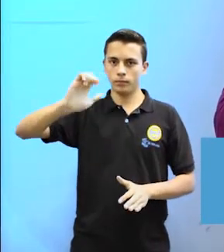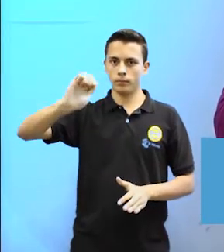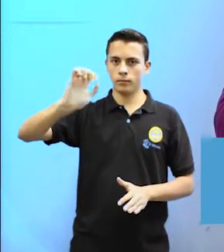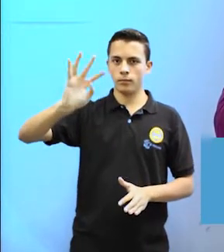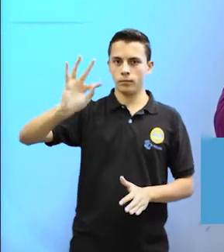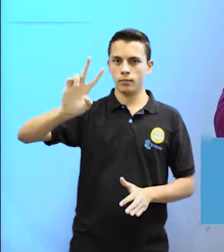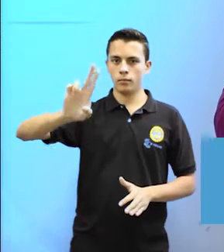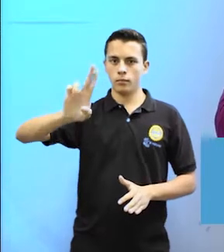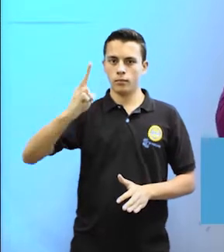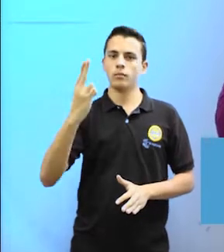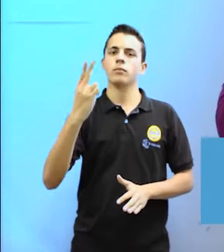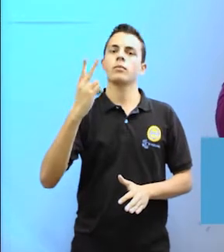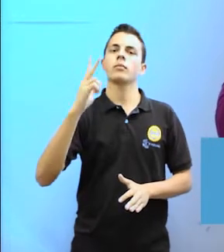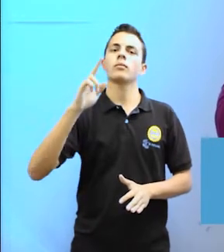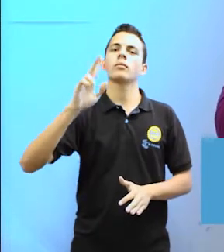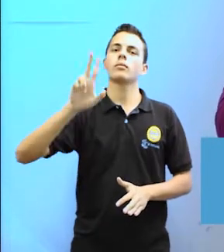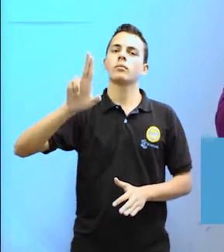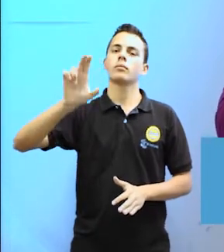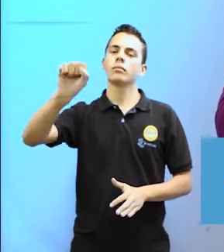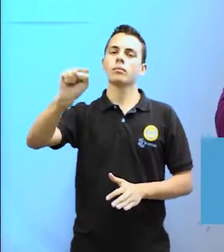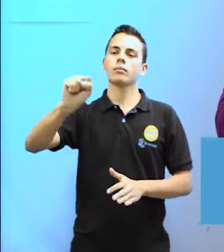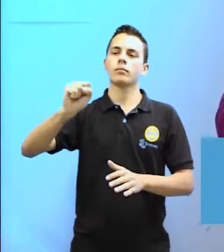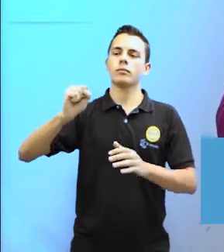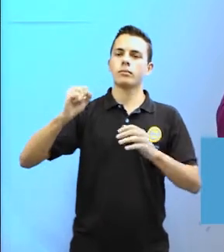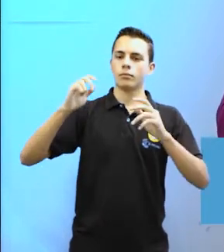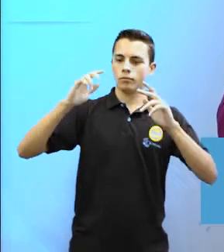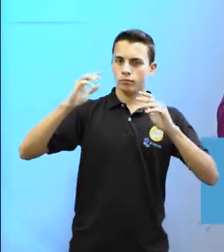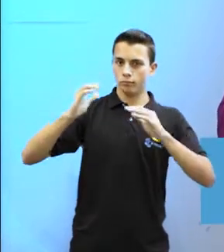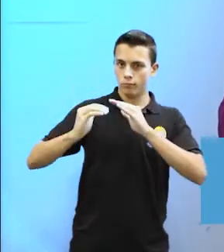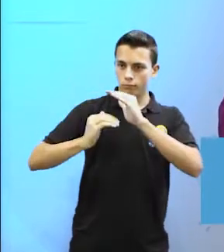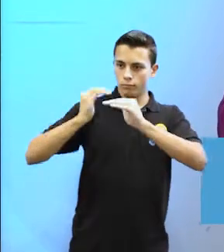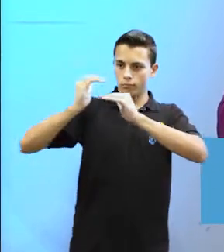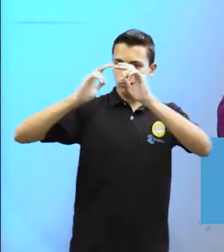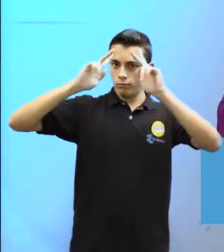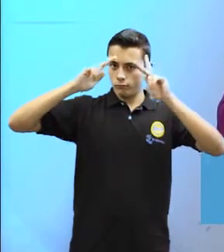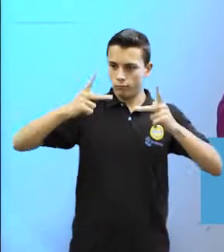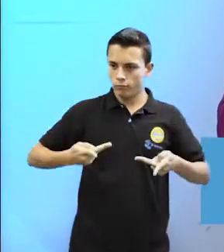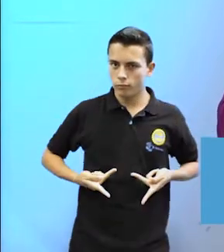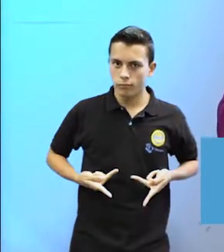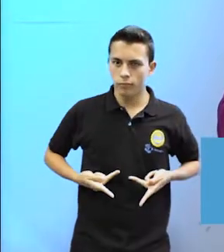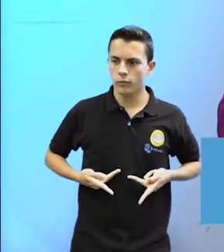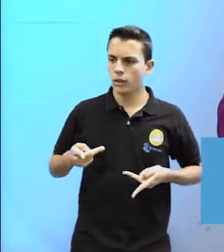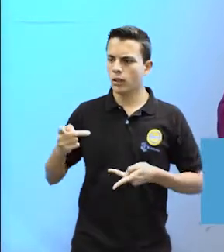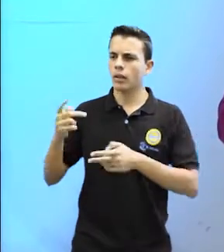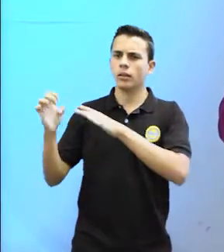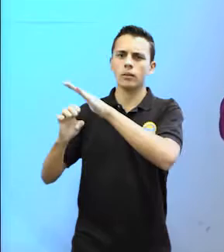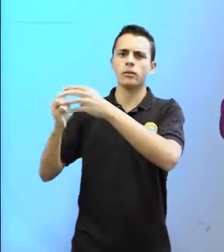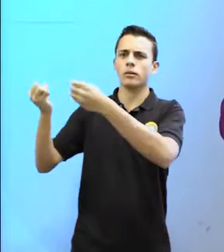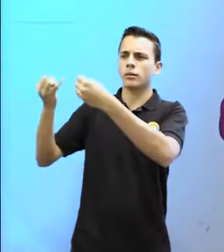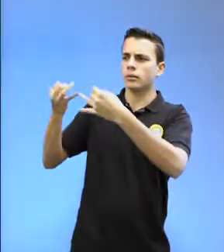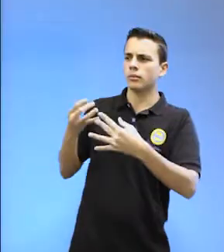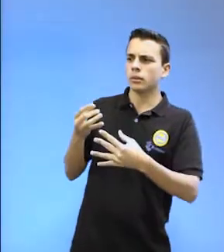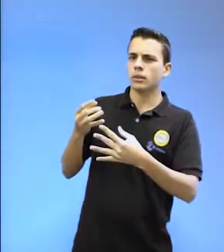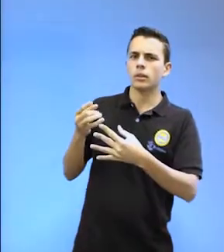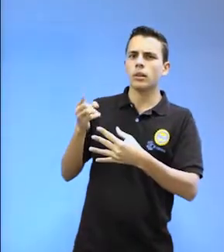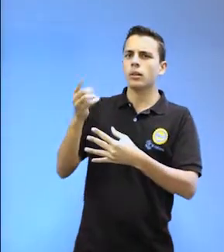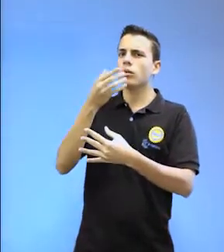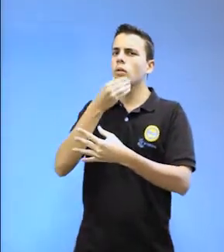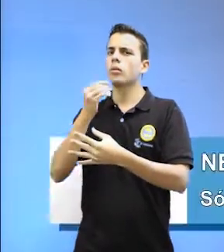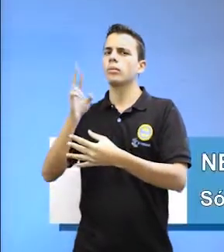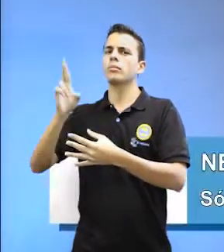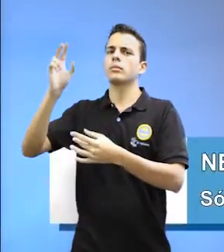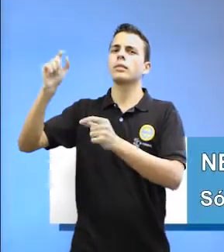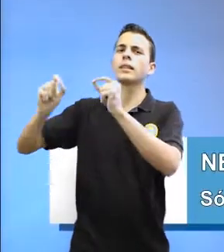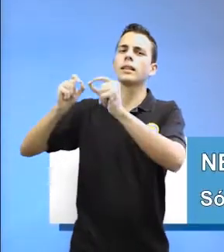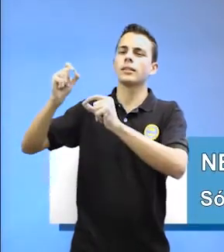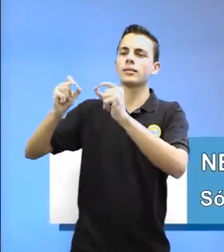ouviram falar? Quem vai falar dela para nós é seu sócio diretor, Nelson Guedes, né?